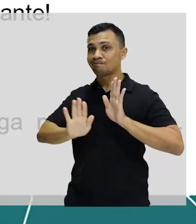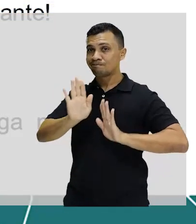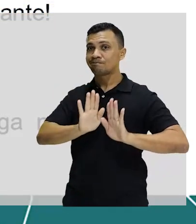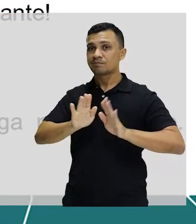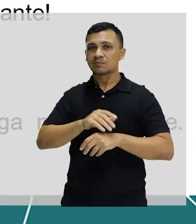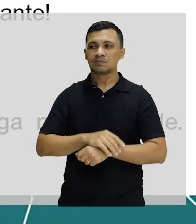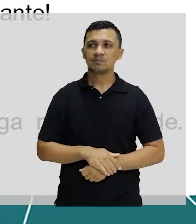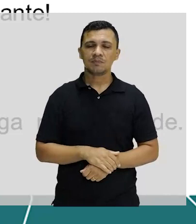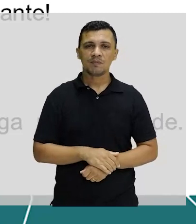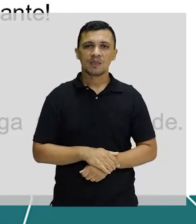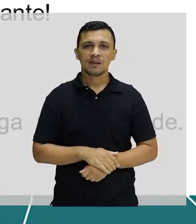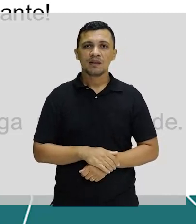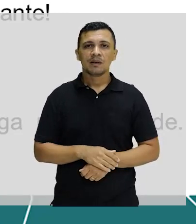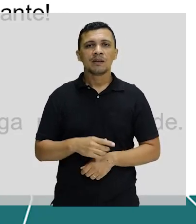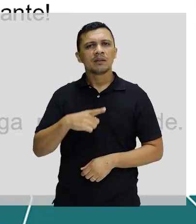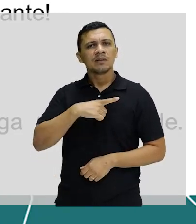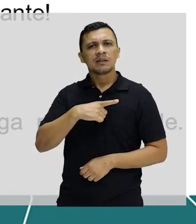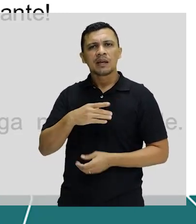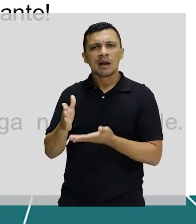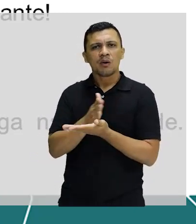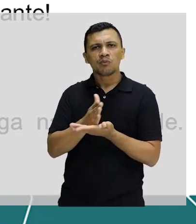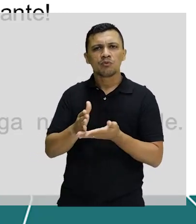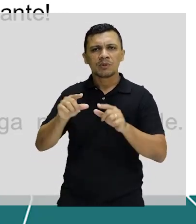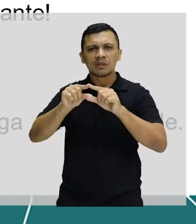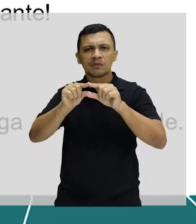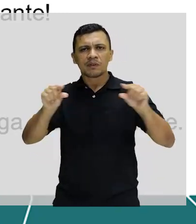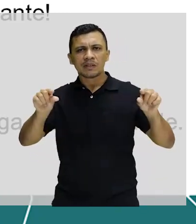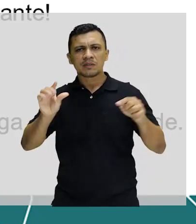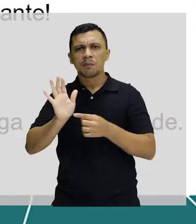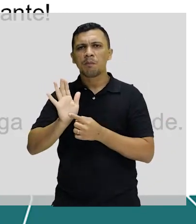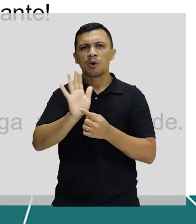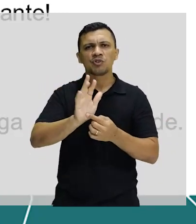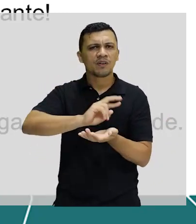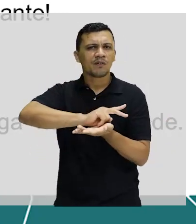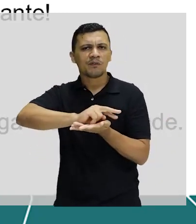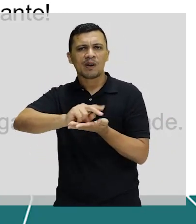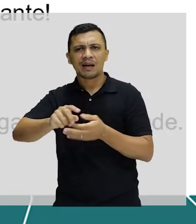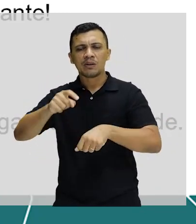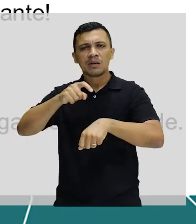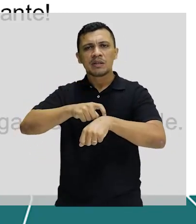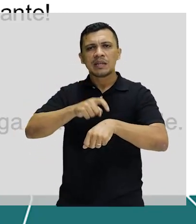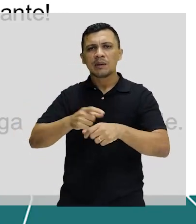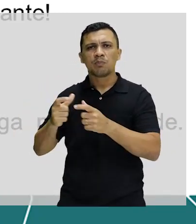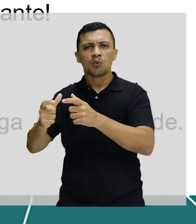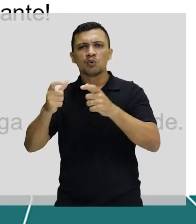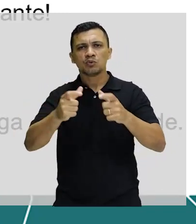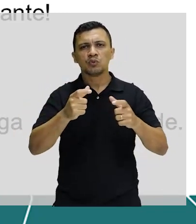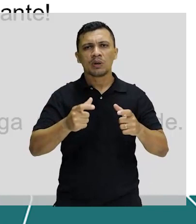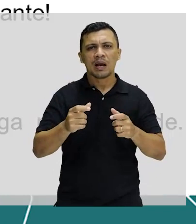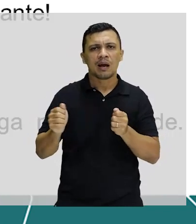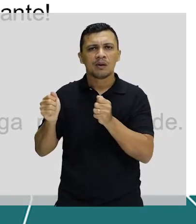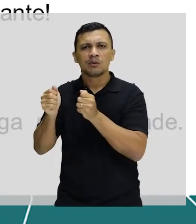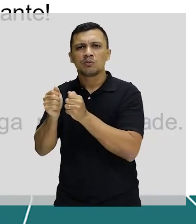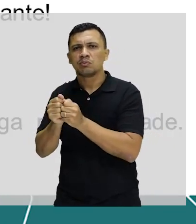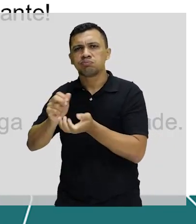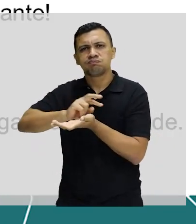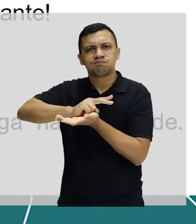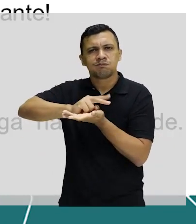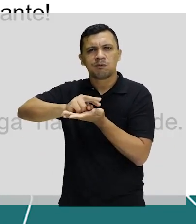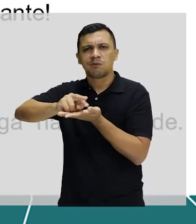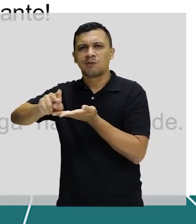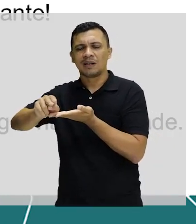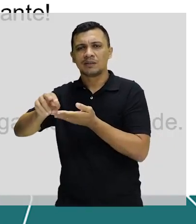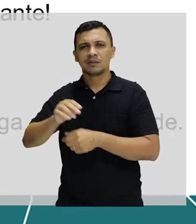Isolar expressões que indicam circunstâncias variadas de tempo, modo, lugar, companhia, entre outros, né? Os adjuntos